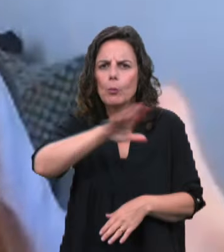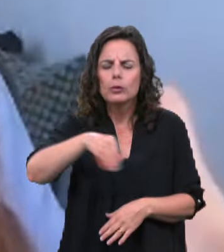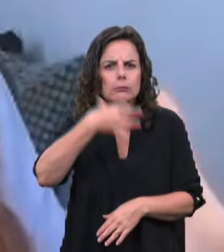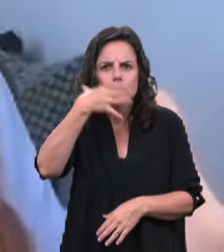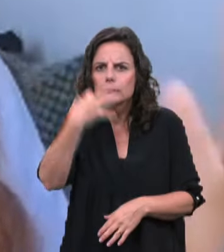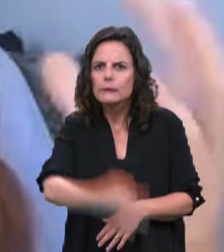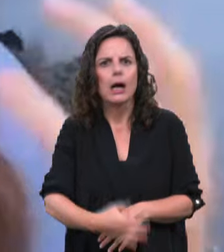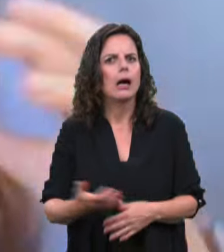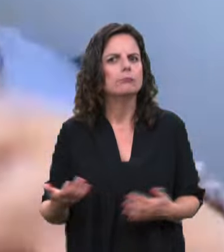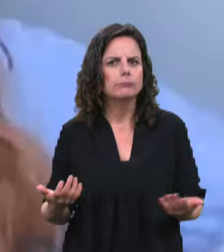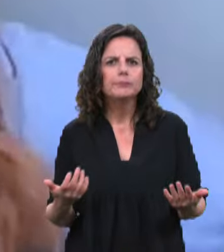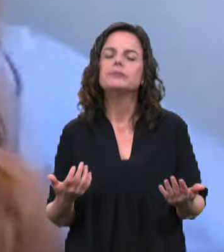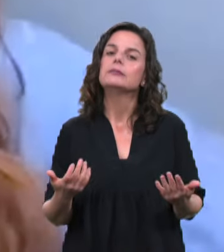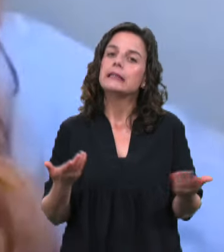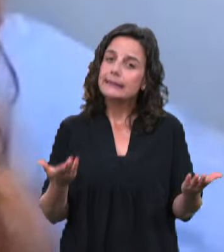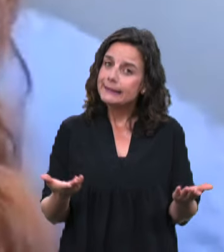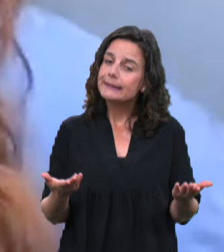de todo o mundo,